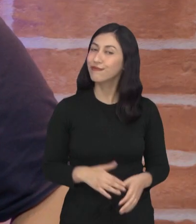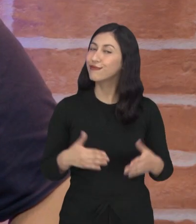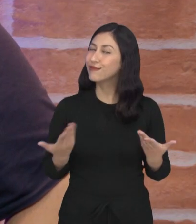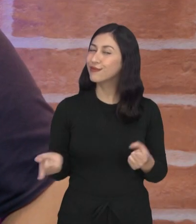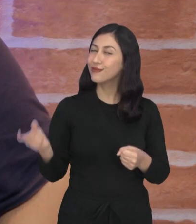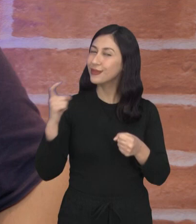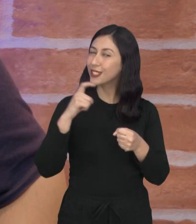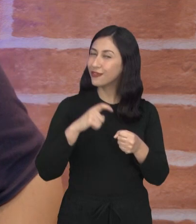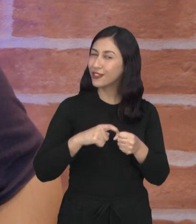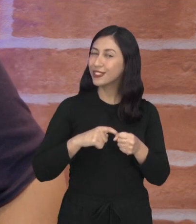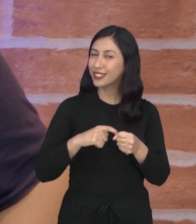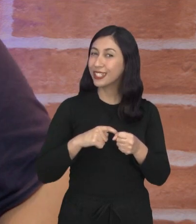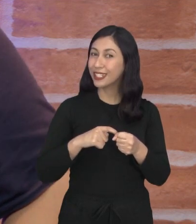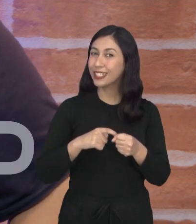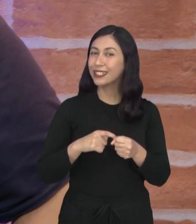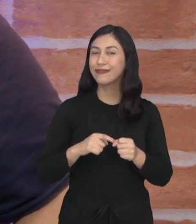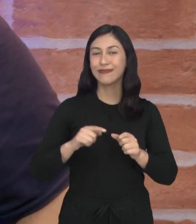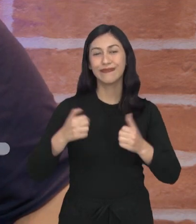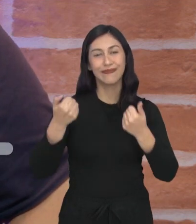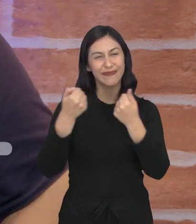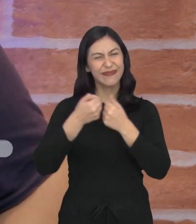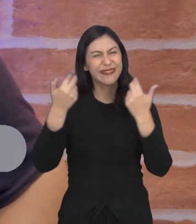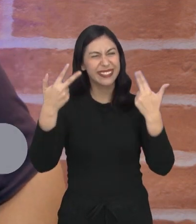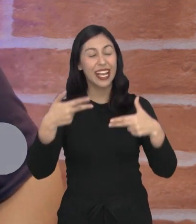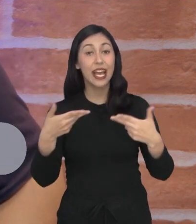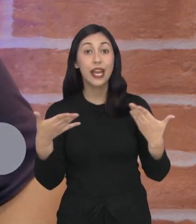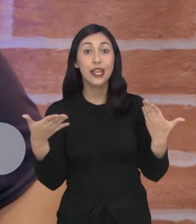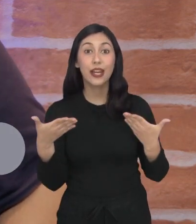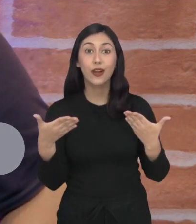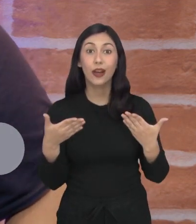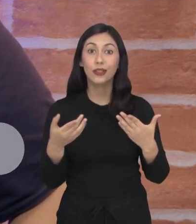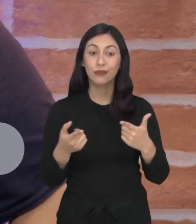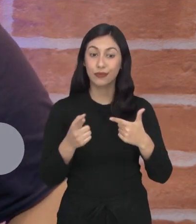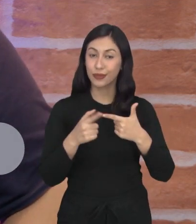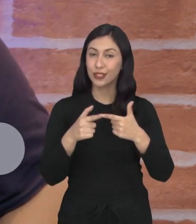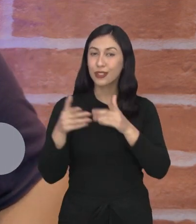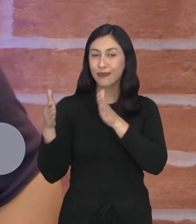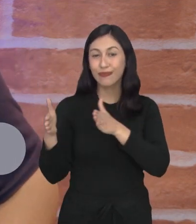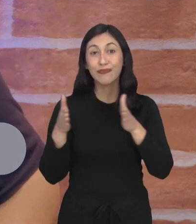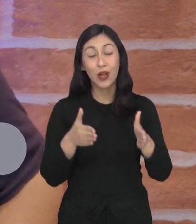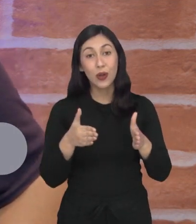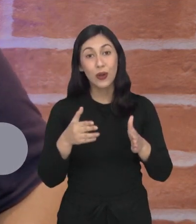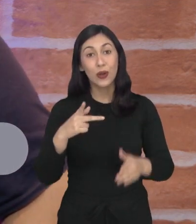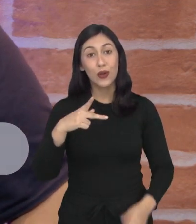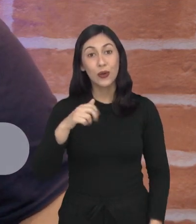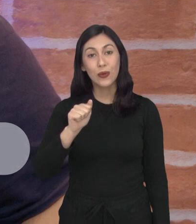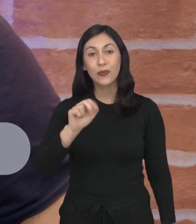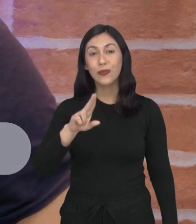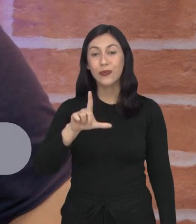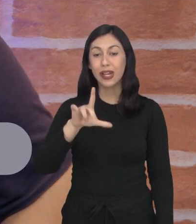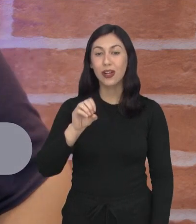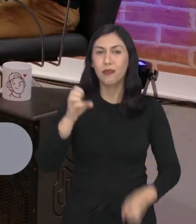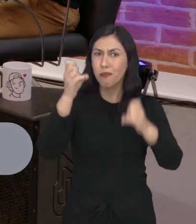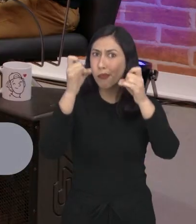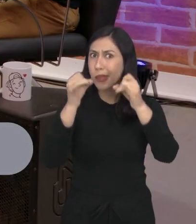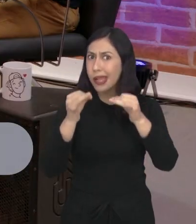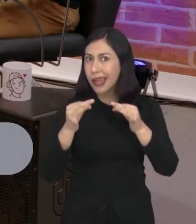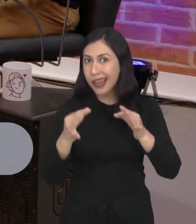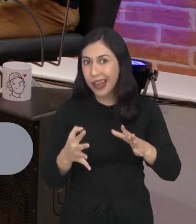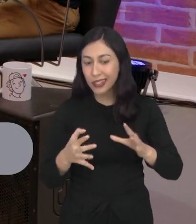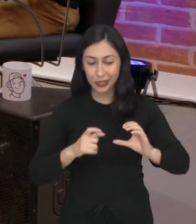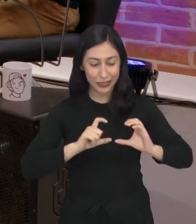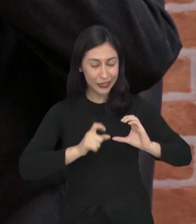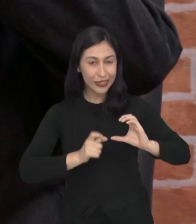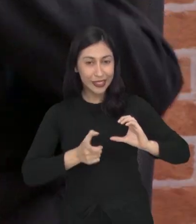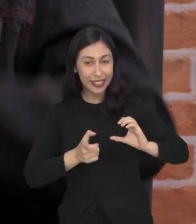É isso aí, estamos de volta com mais um Tá Ligado? Olha, e agora a gente vai pro nosso segundo bloco com o Paulo, que tá explicando tudo sobre o mundo geek, esse galã que tá aqui do meu